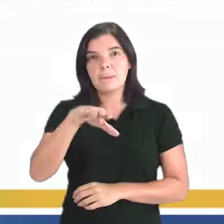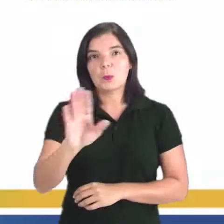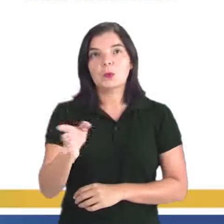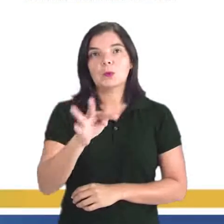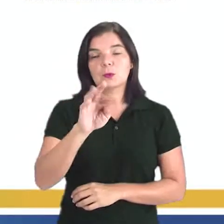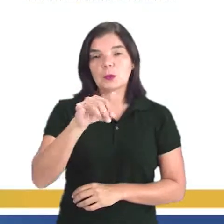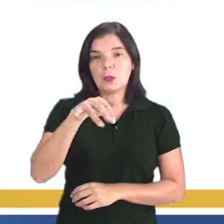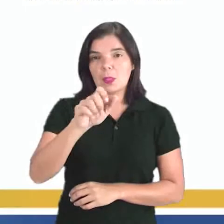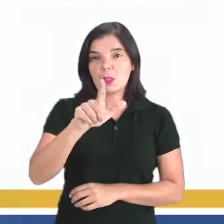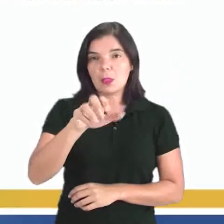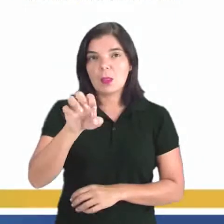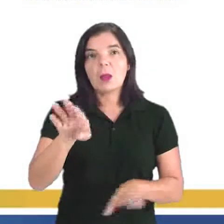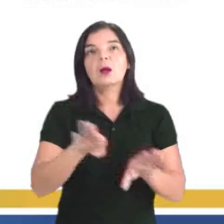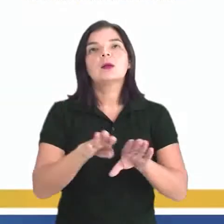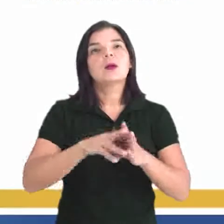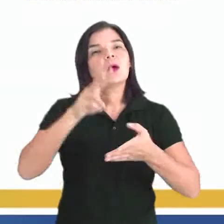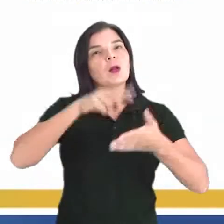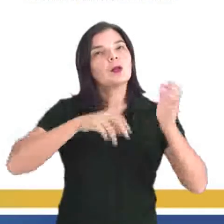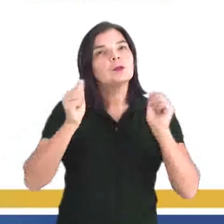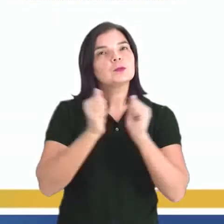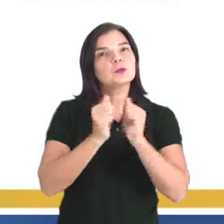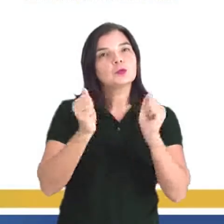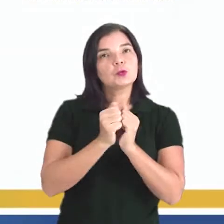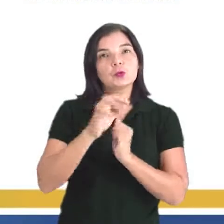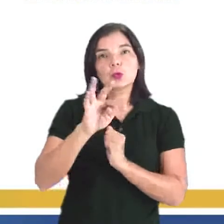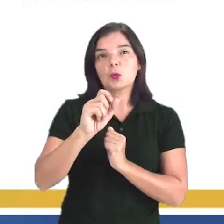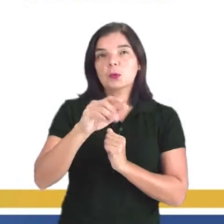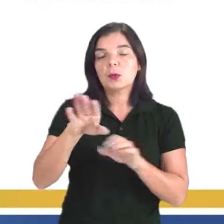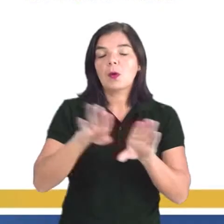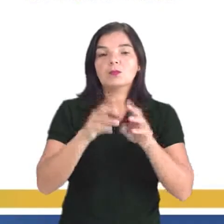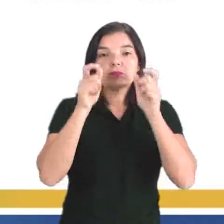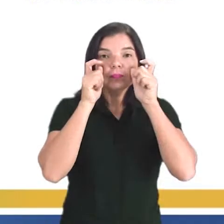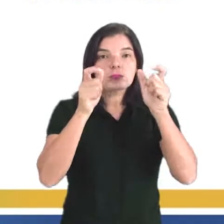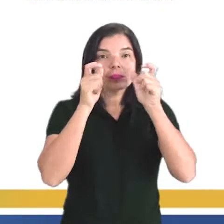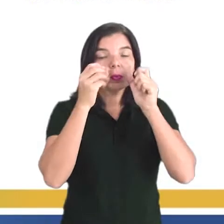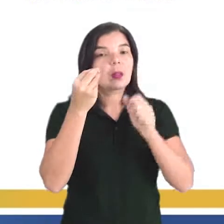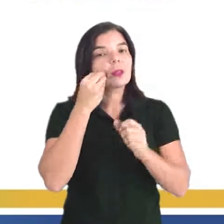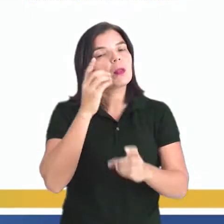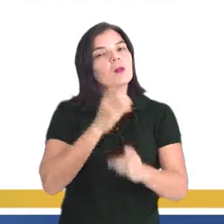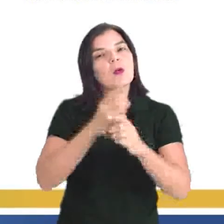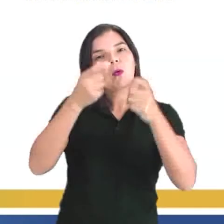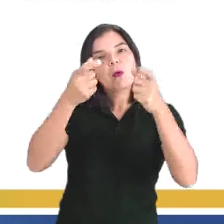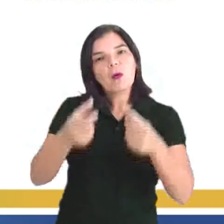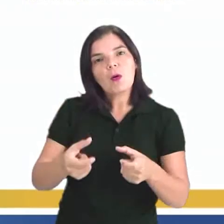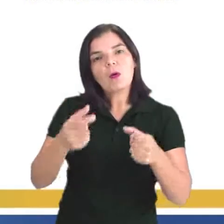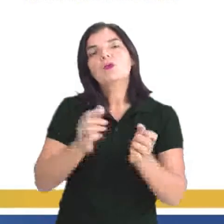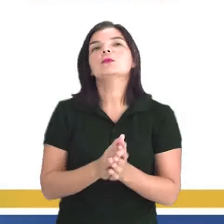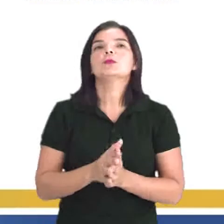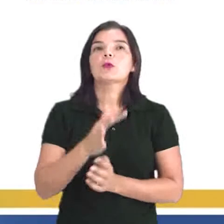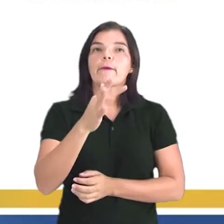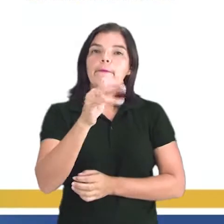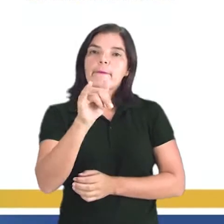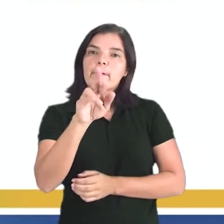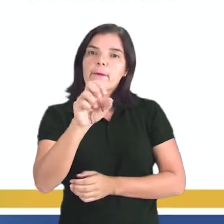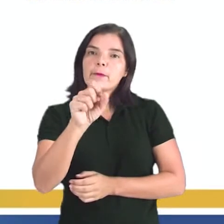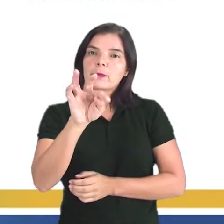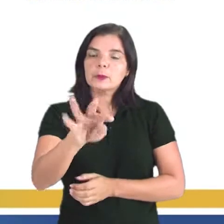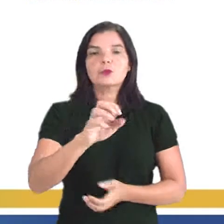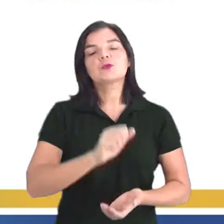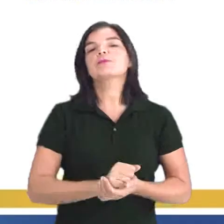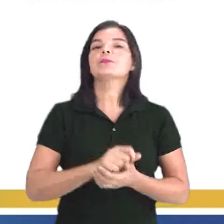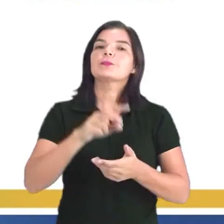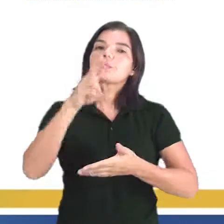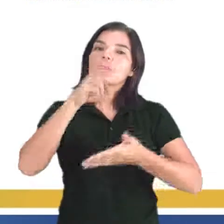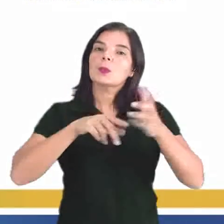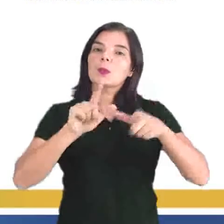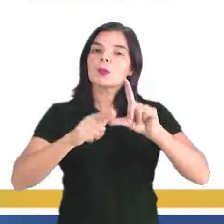Eclipse of the Heart. Vou fazer a leitura para vocês dessa letra. Fiquem atentos e tentem descobrir onde está o nosso First Conditional. Então